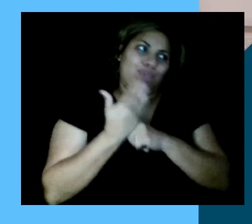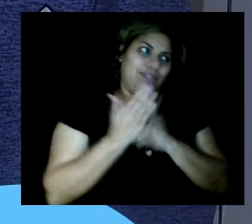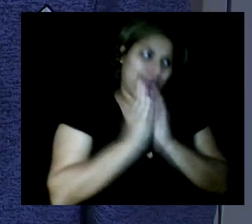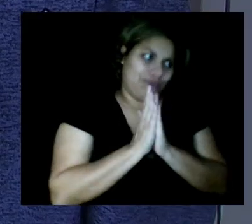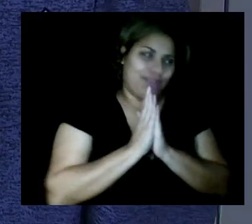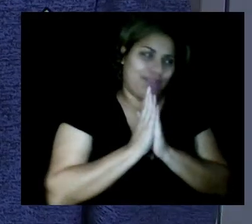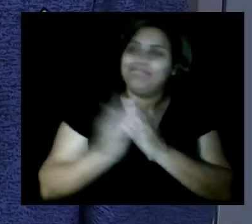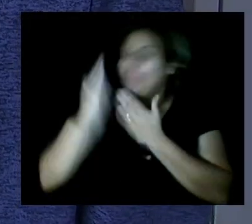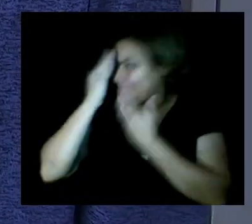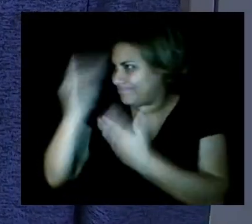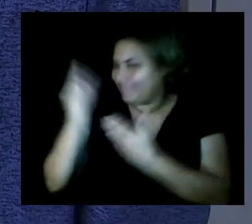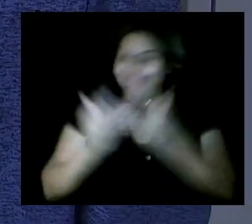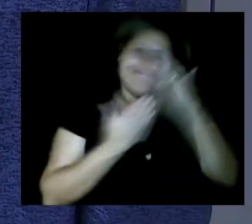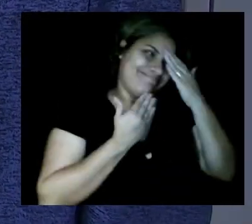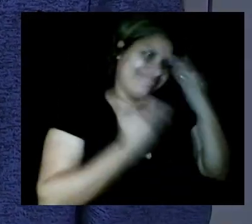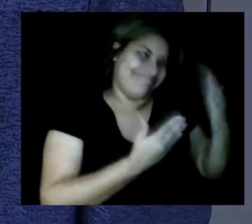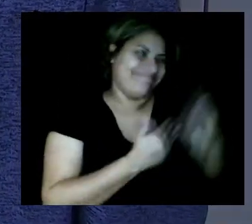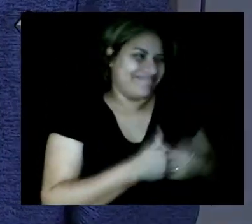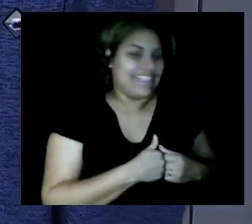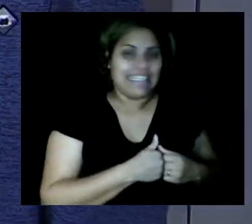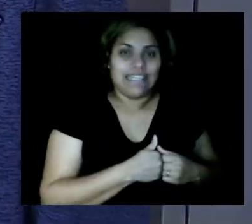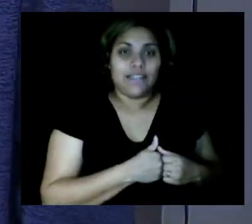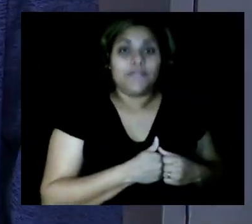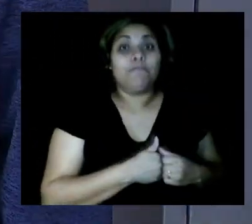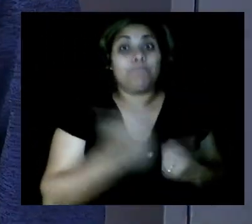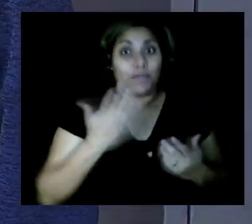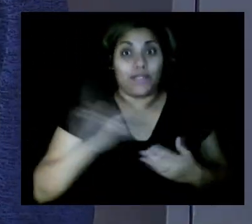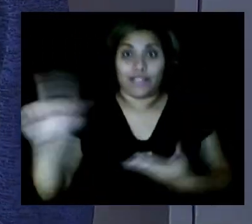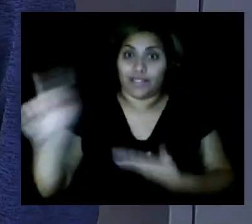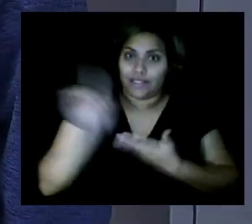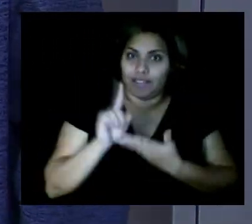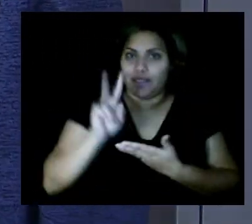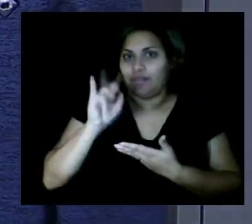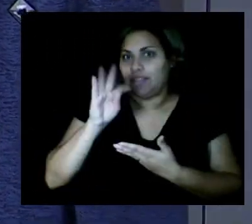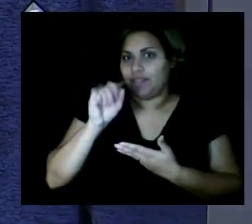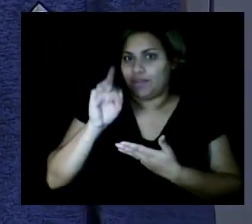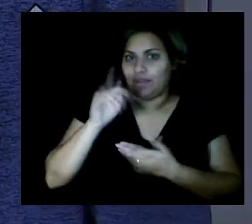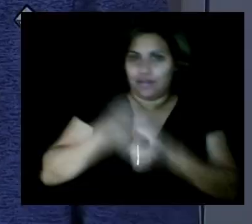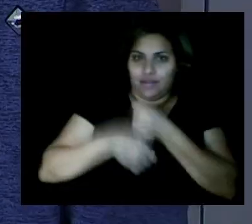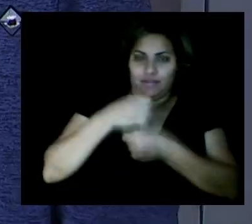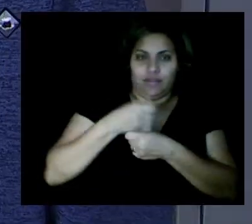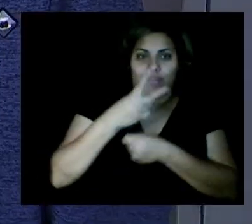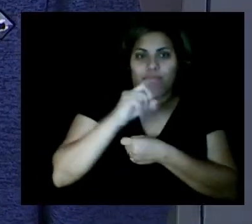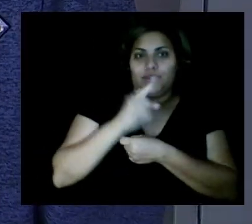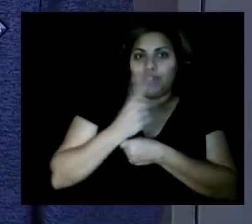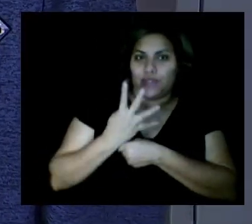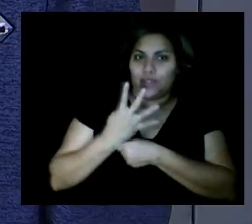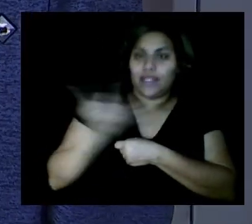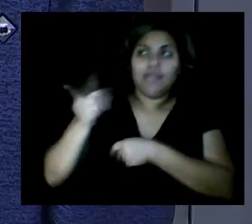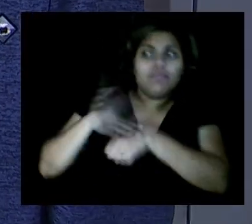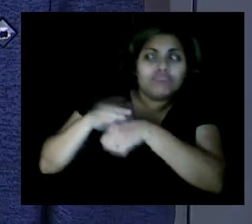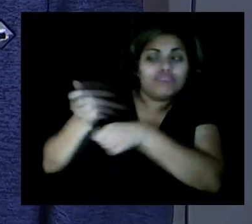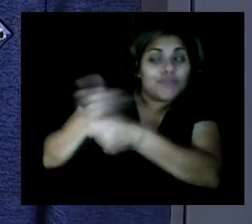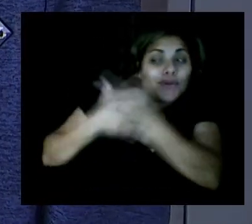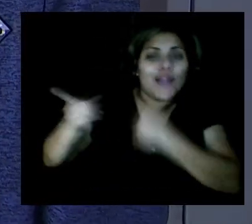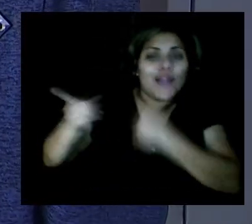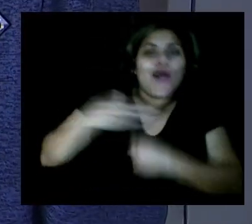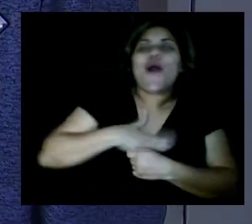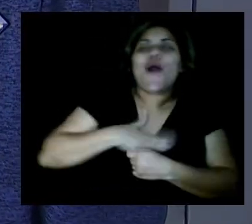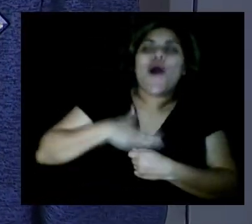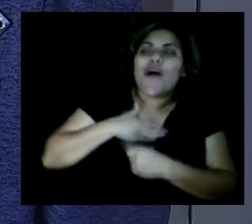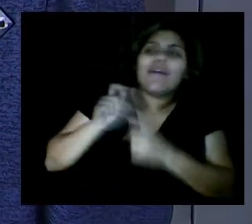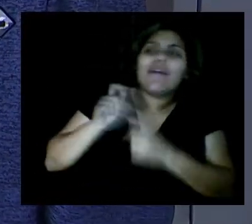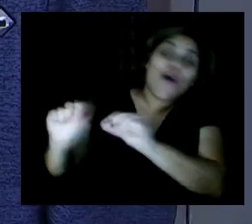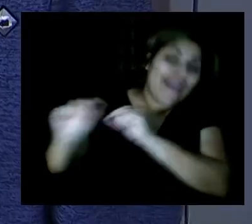você. O Victor vem aqui desde 2014, como a gente falou com a mãe dele. Ele vai falar pra gente o que ele gosta de vir aqui fazer, se ele